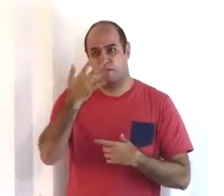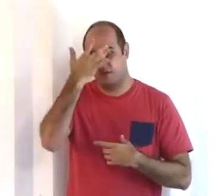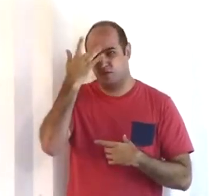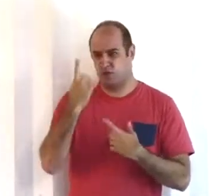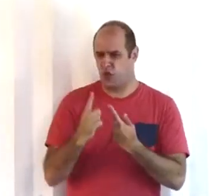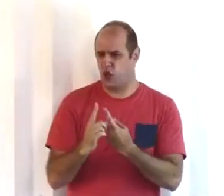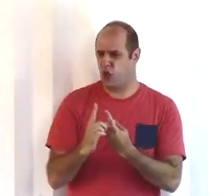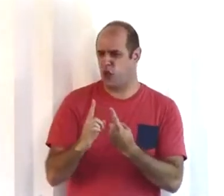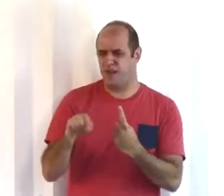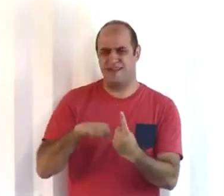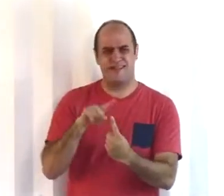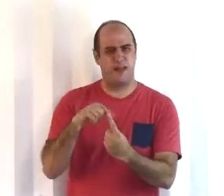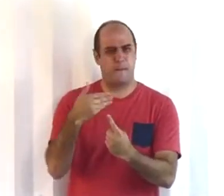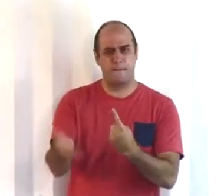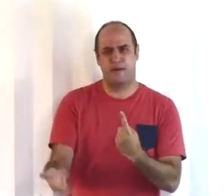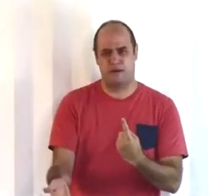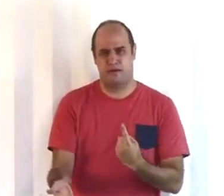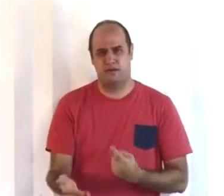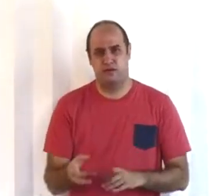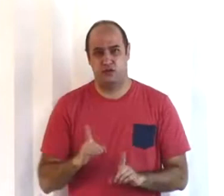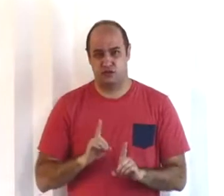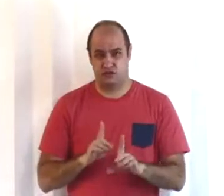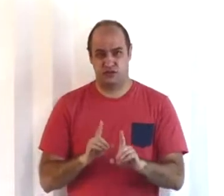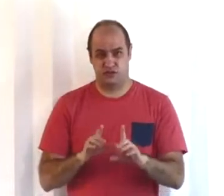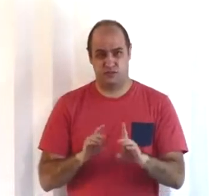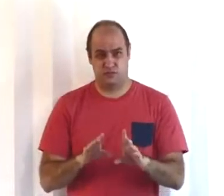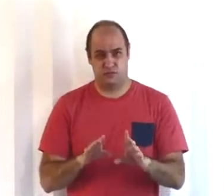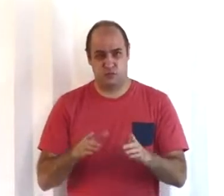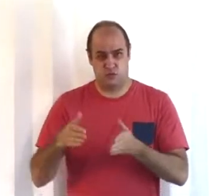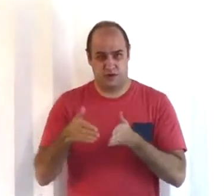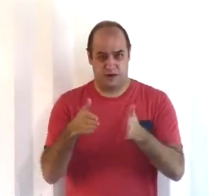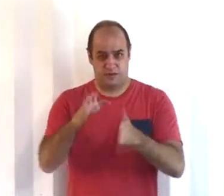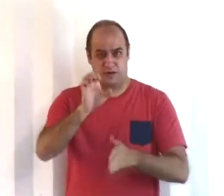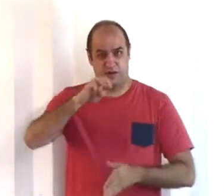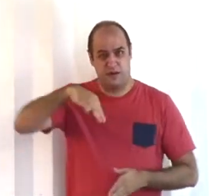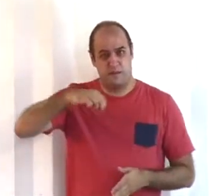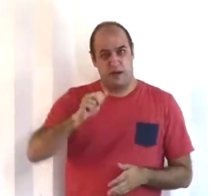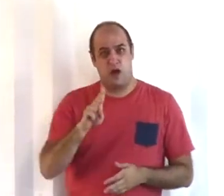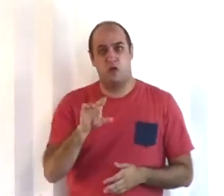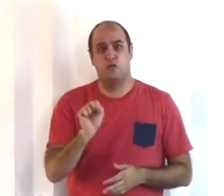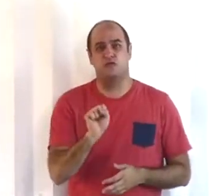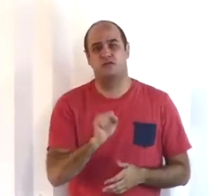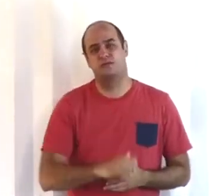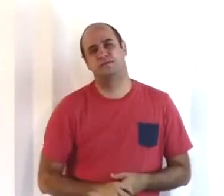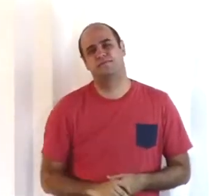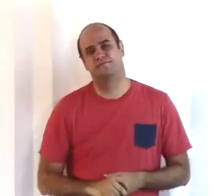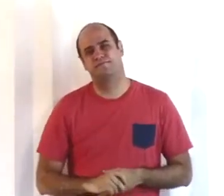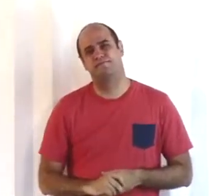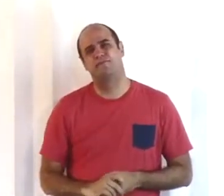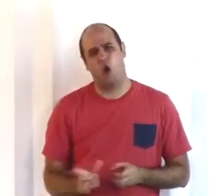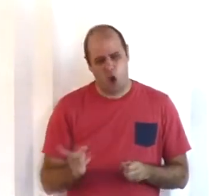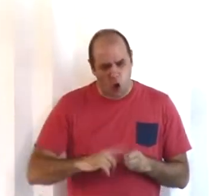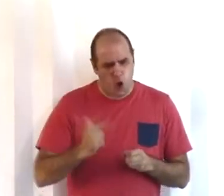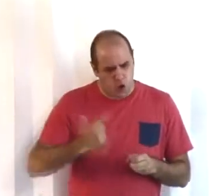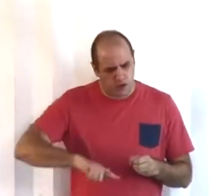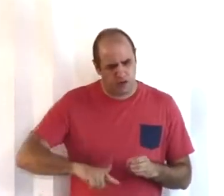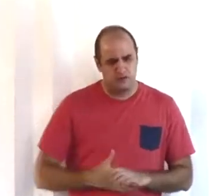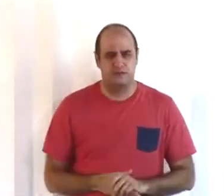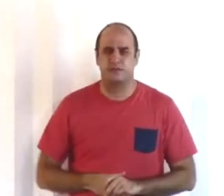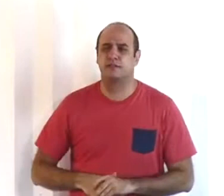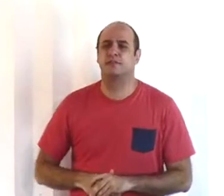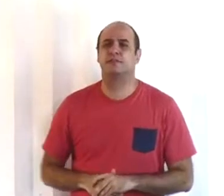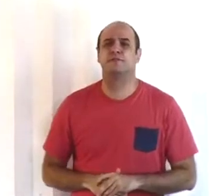um ideal, os dois discípulos no caminho de Emaús. Mas voltemos aqui ao texto. Primeira coisa